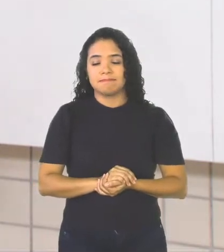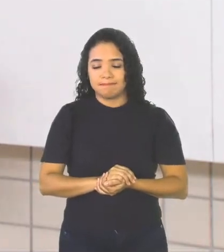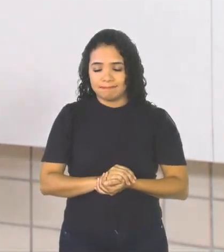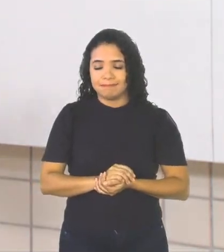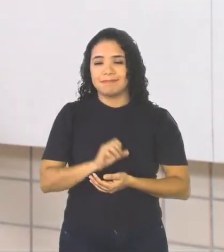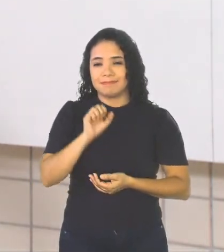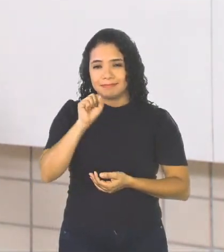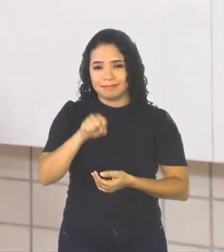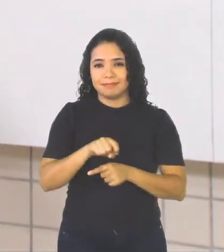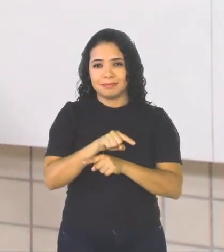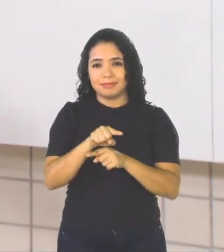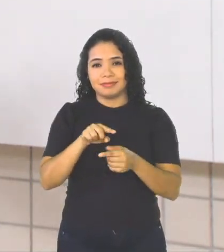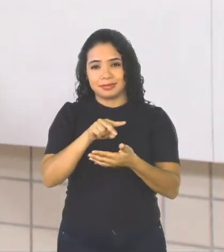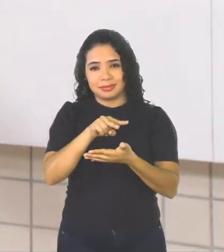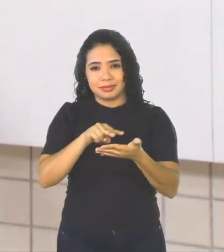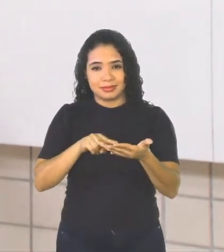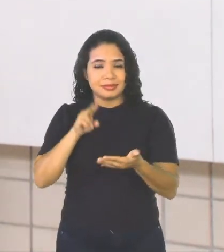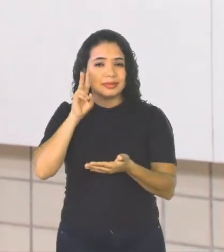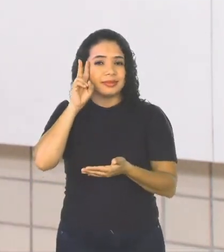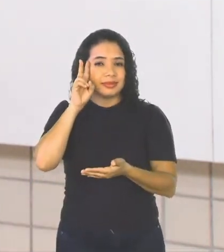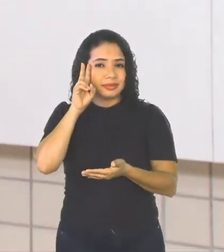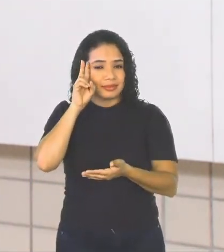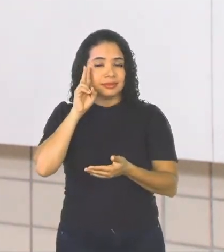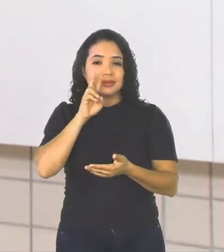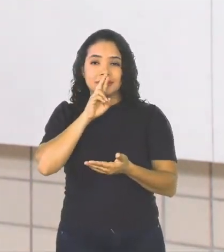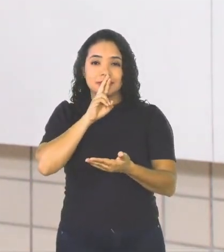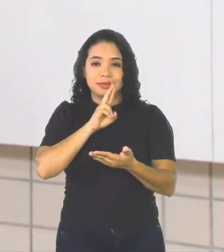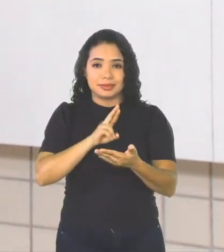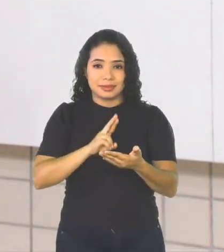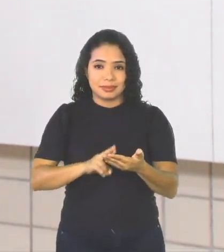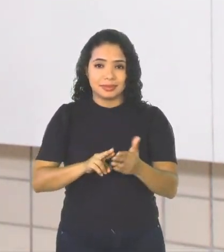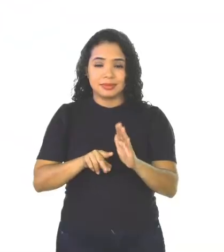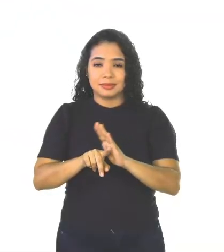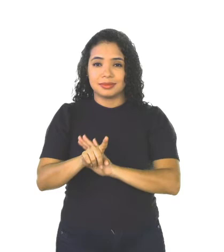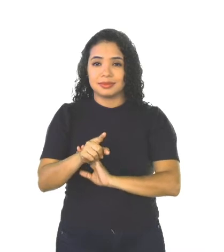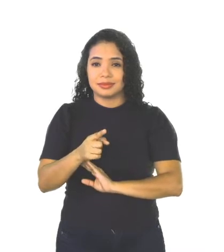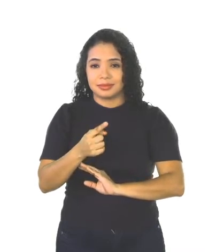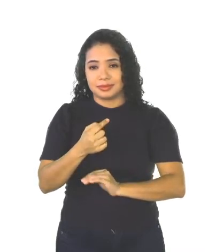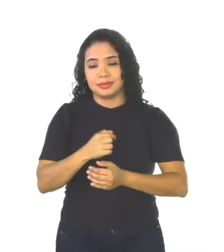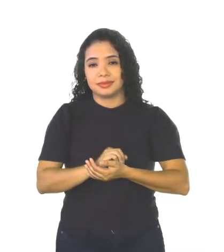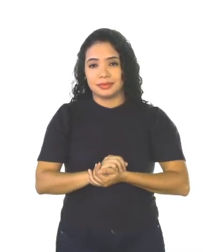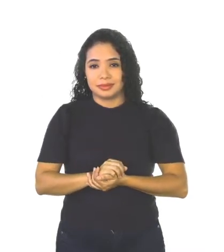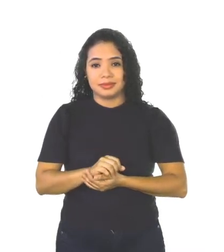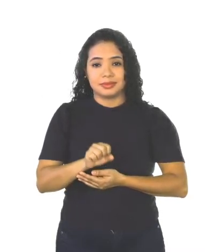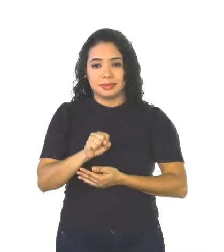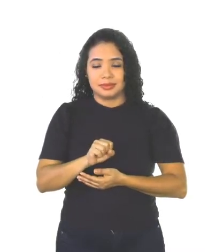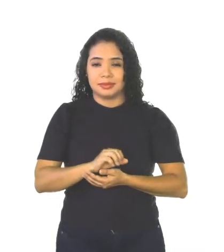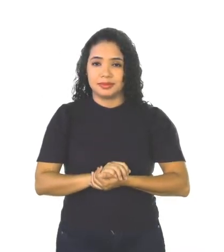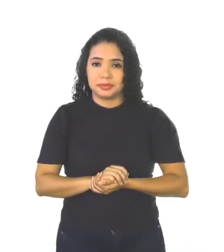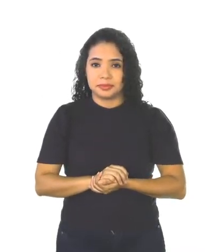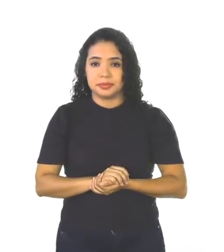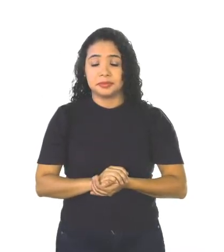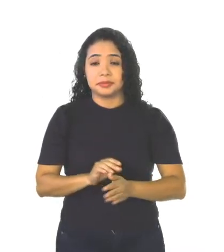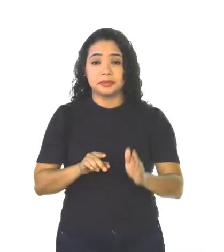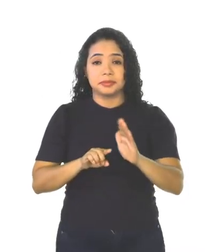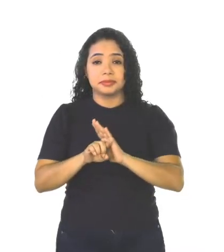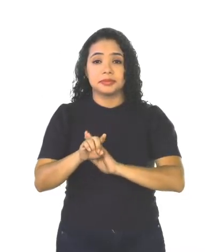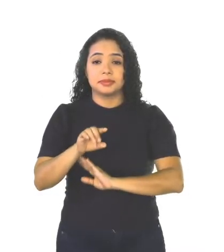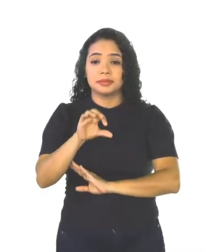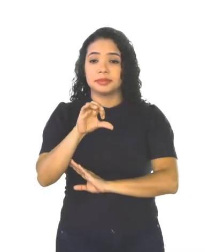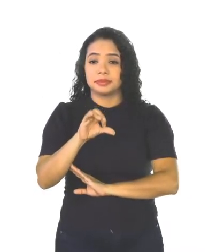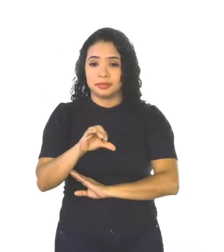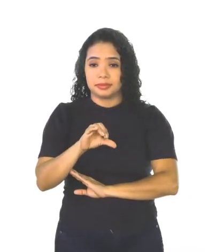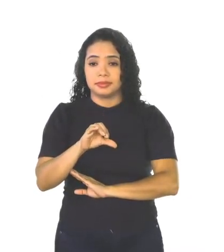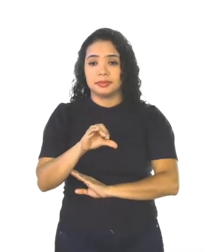Exatamente, você vai ler lá na história e responder a questão 8. E aí, questão 9. Questão 9 fala o